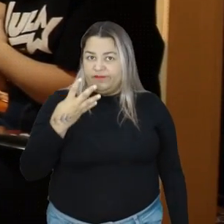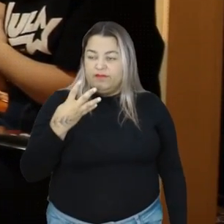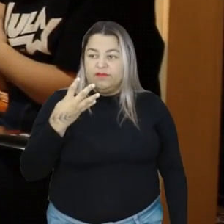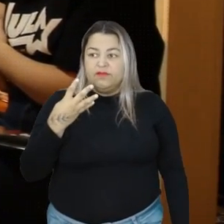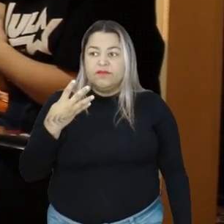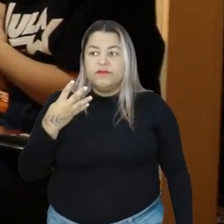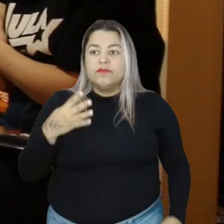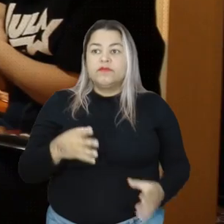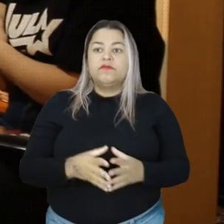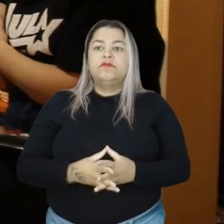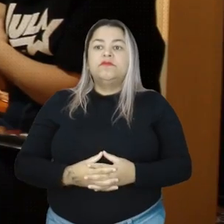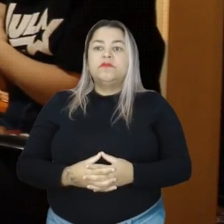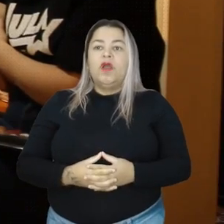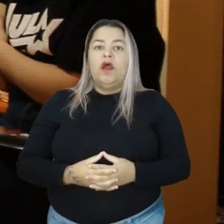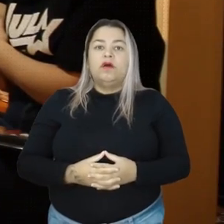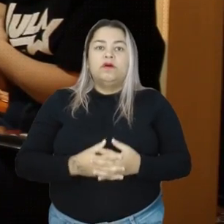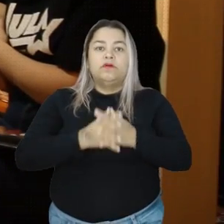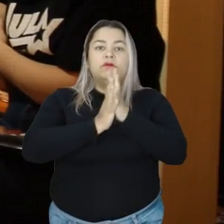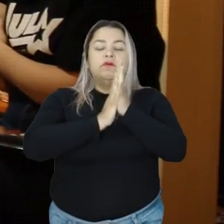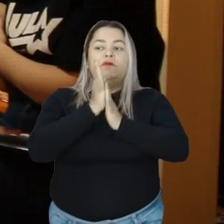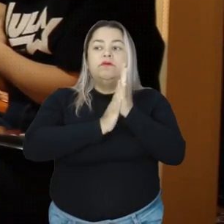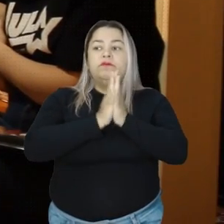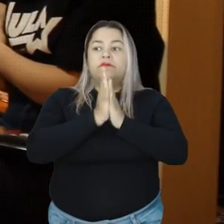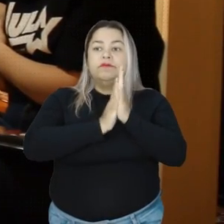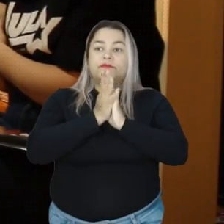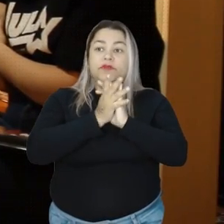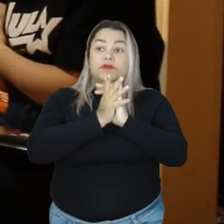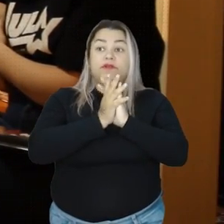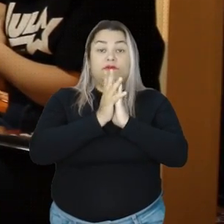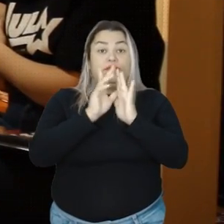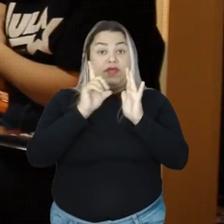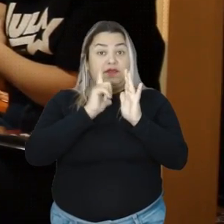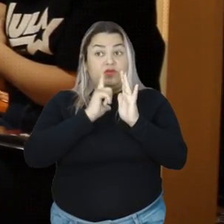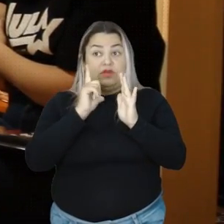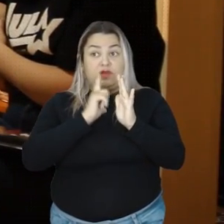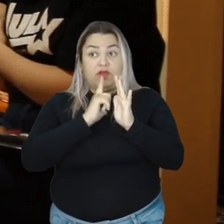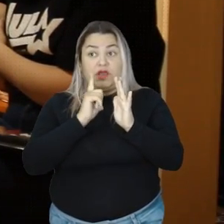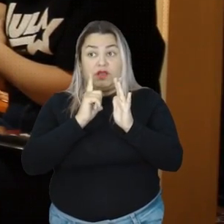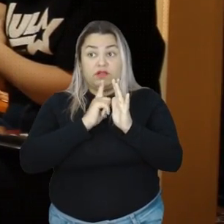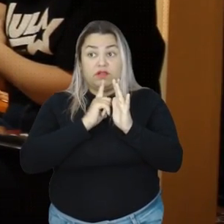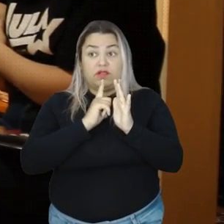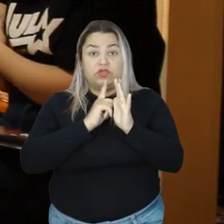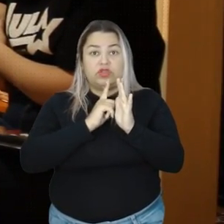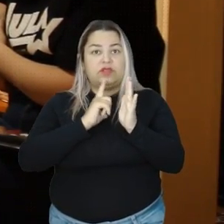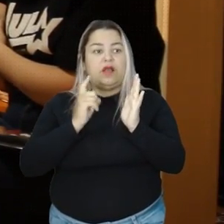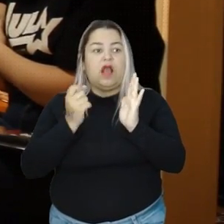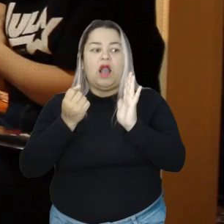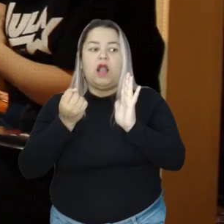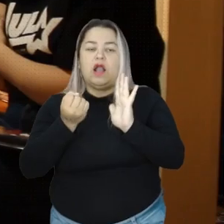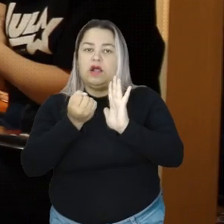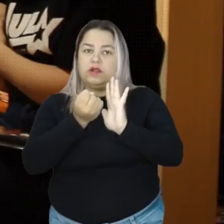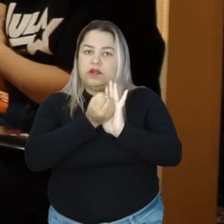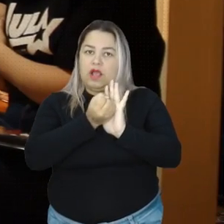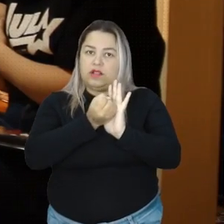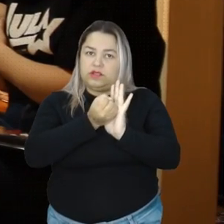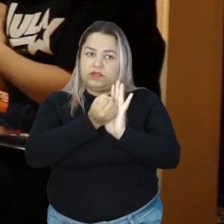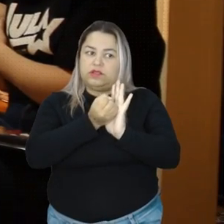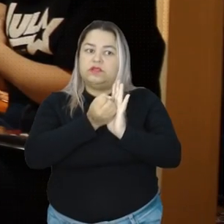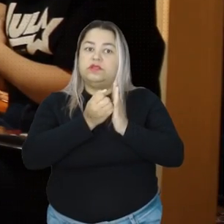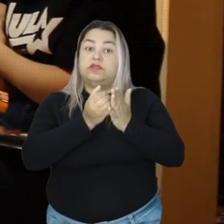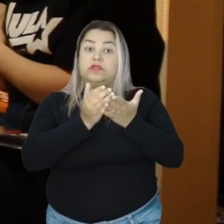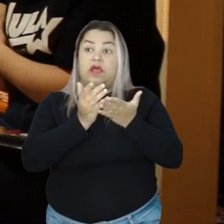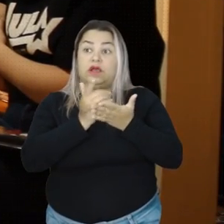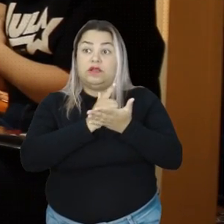Sim. E, no entanto, né, tive carimbado na carteira